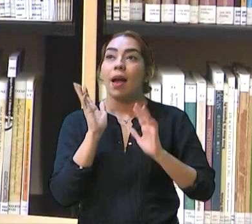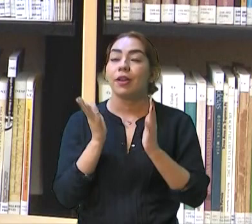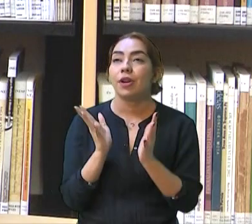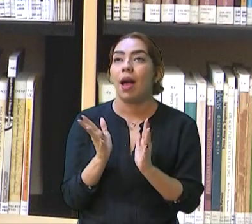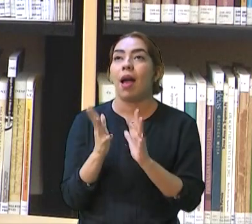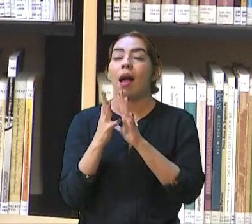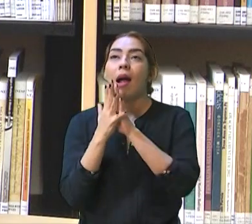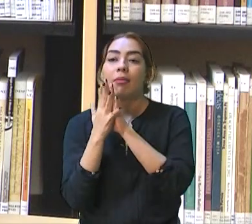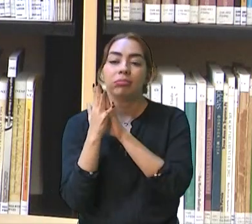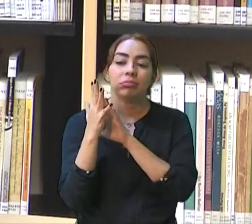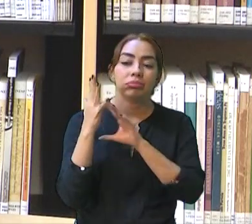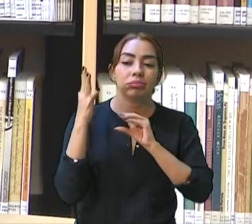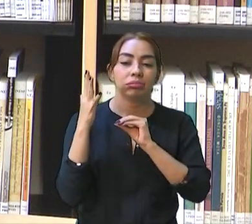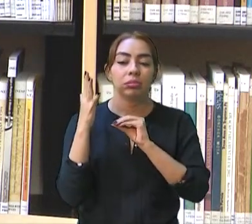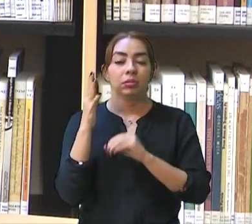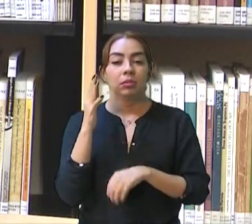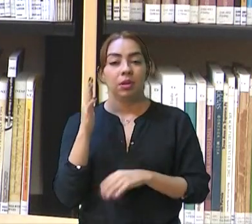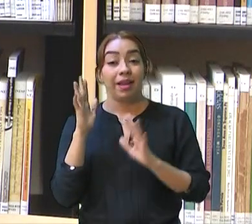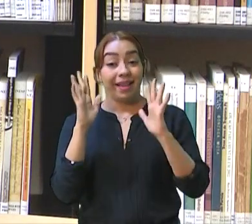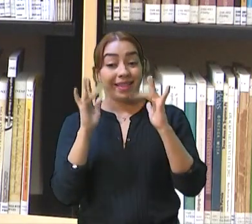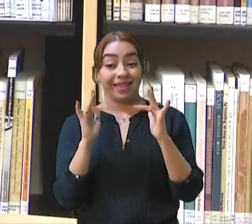namorada deles,